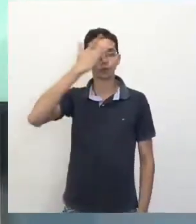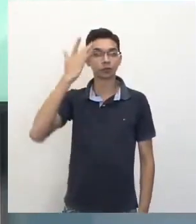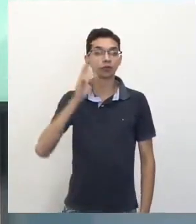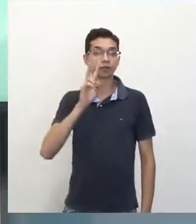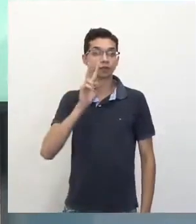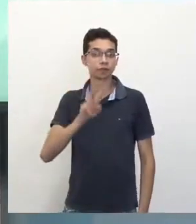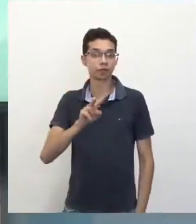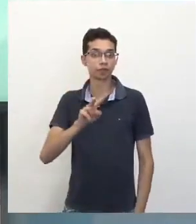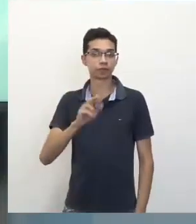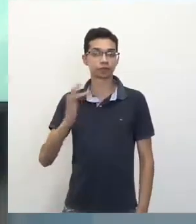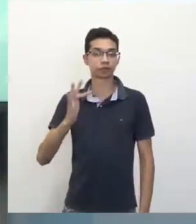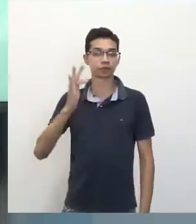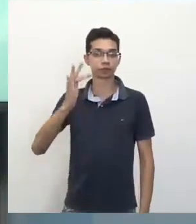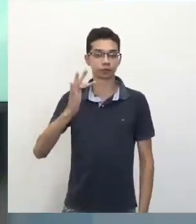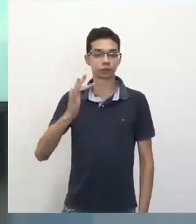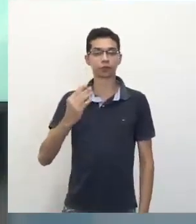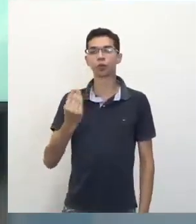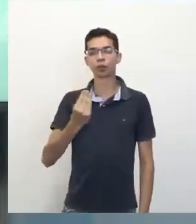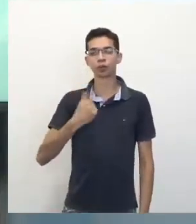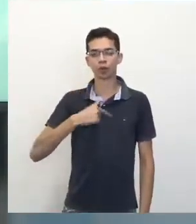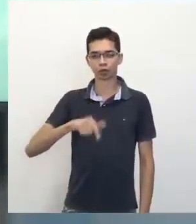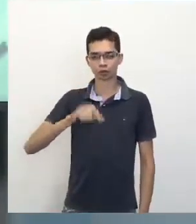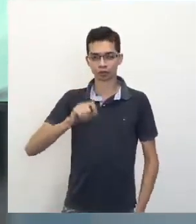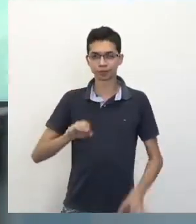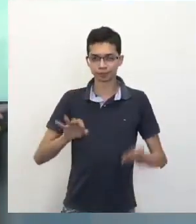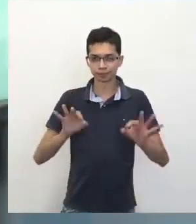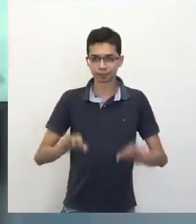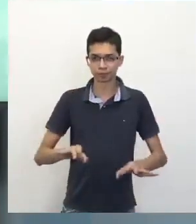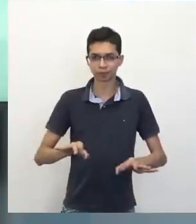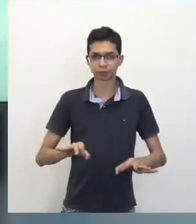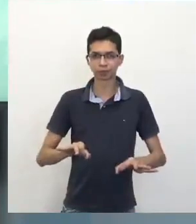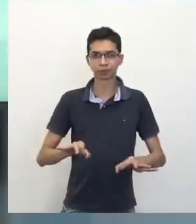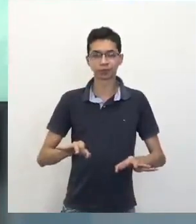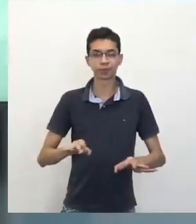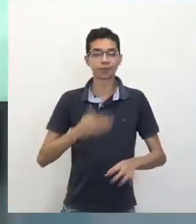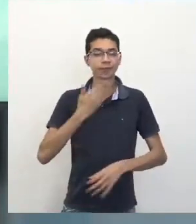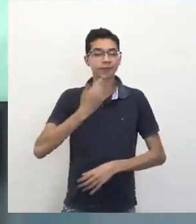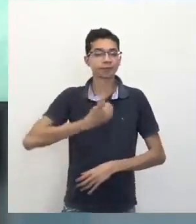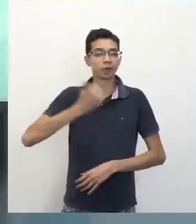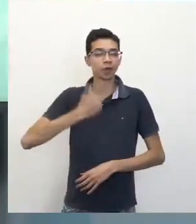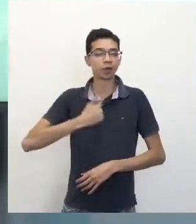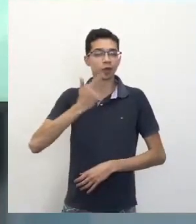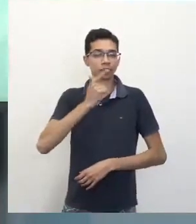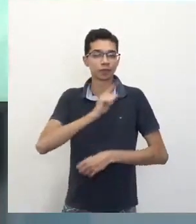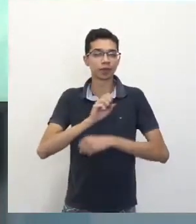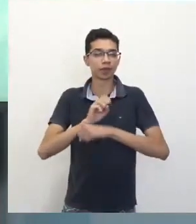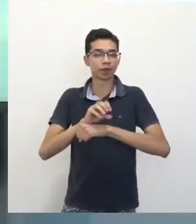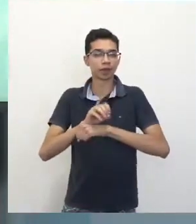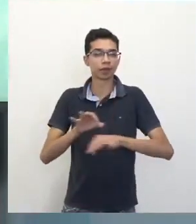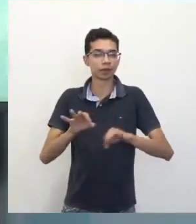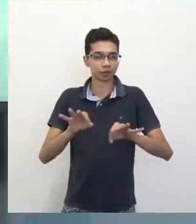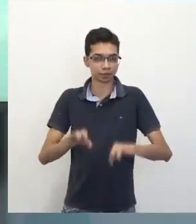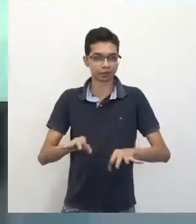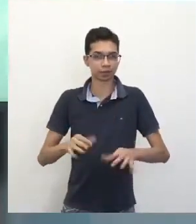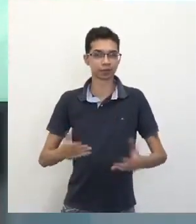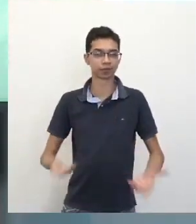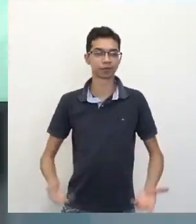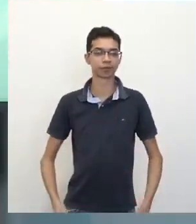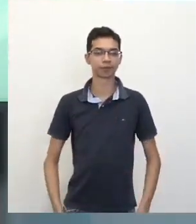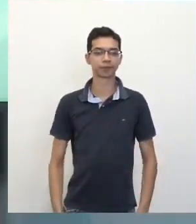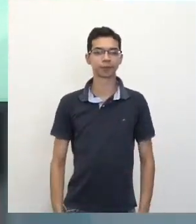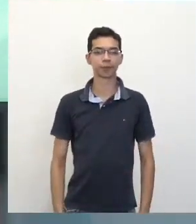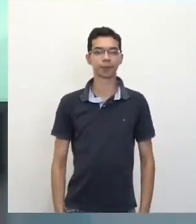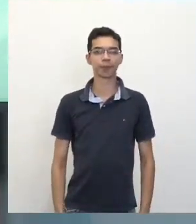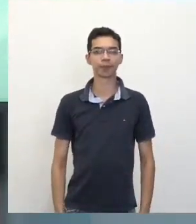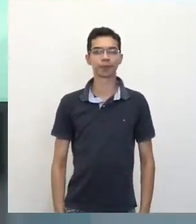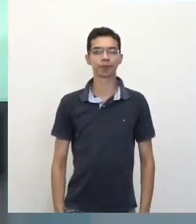Será que a forma que eu escolhi é a mais adequada para transmitir a minha mensagem para esse público-alvo? Será que vai